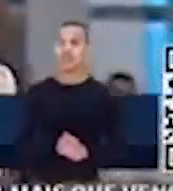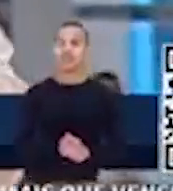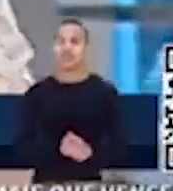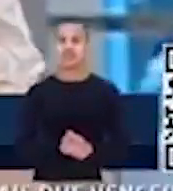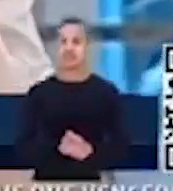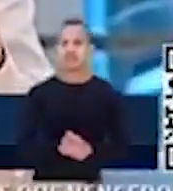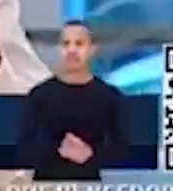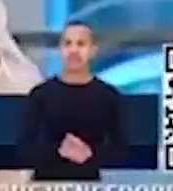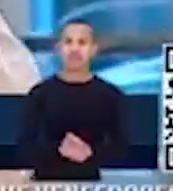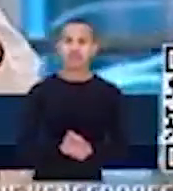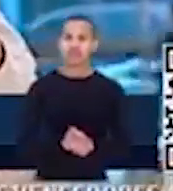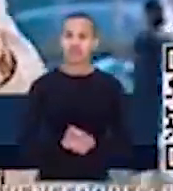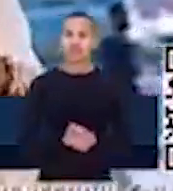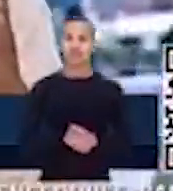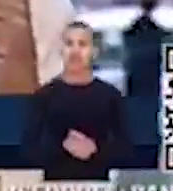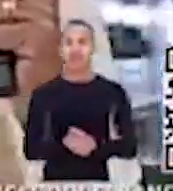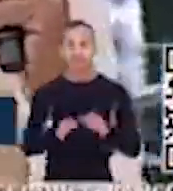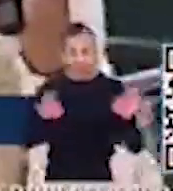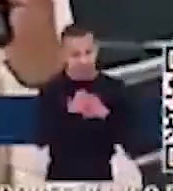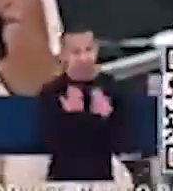multidões também me